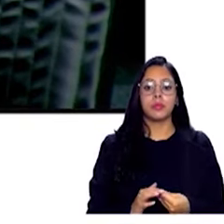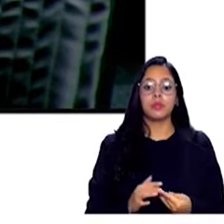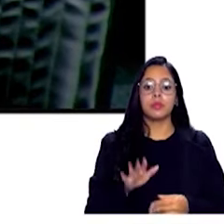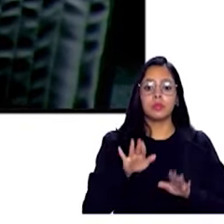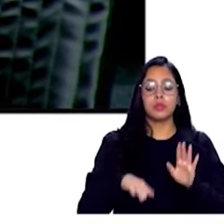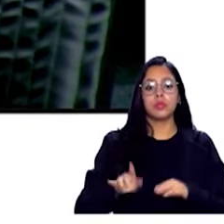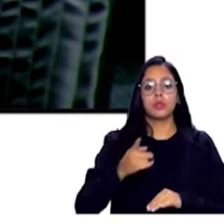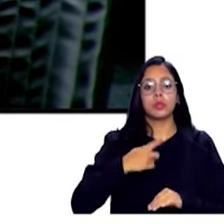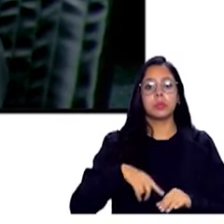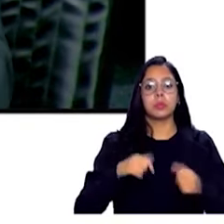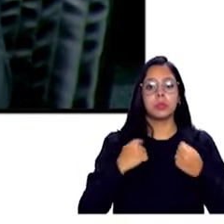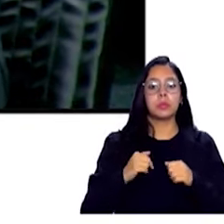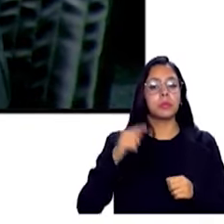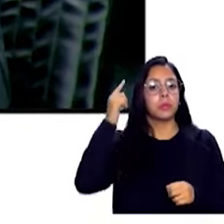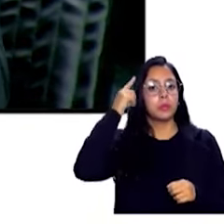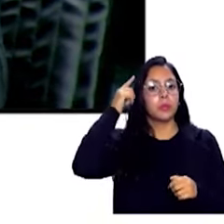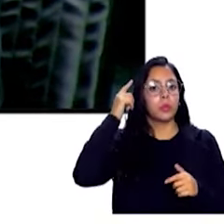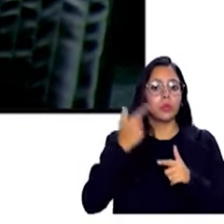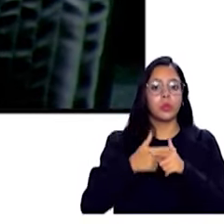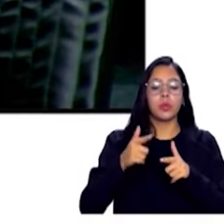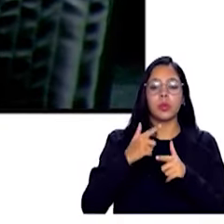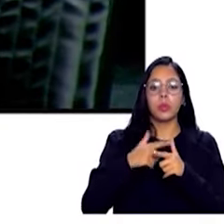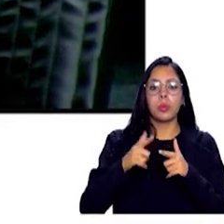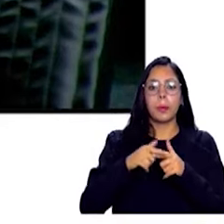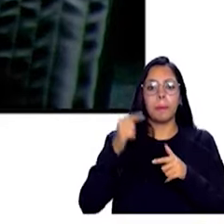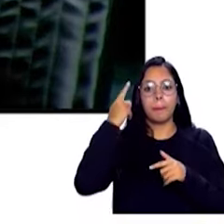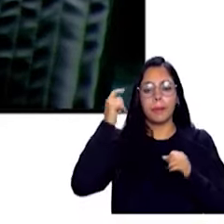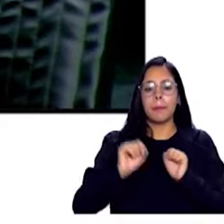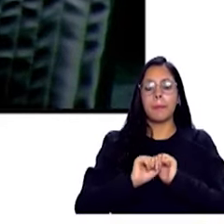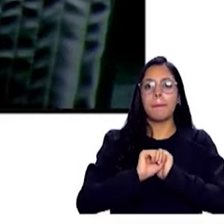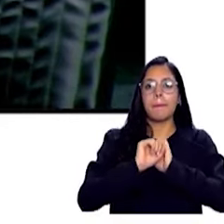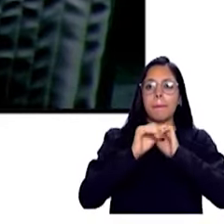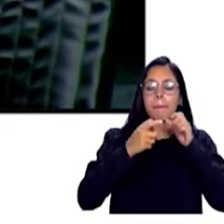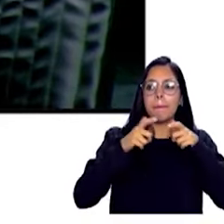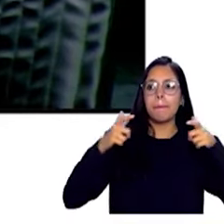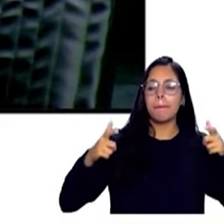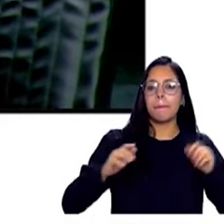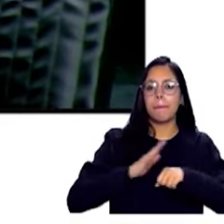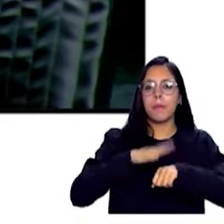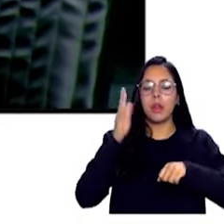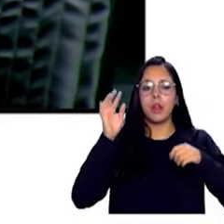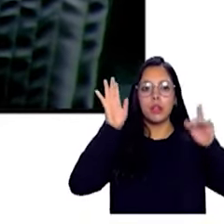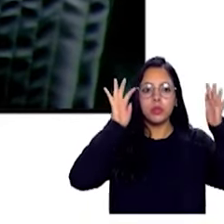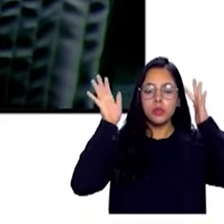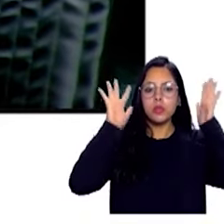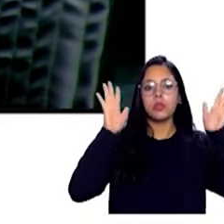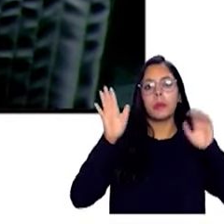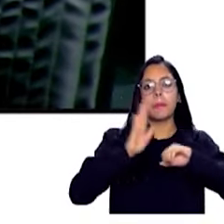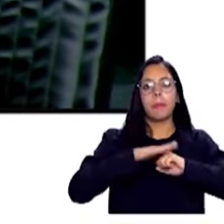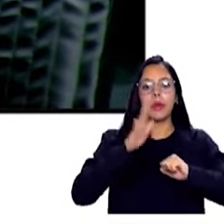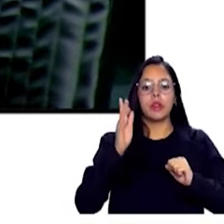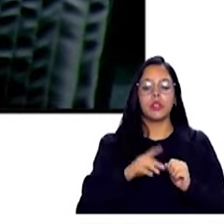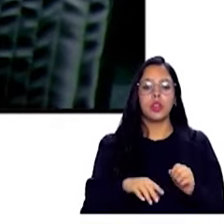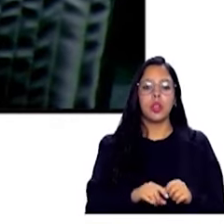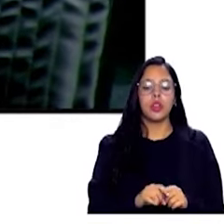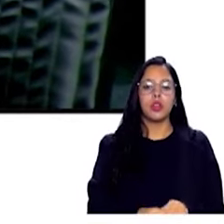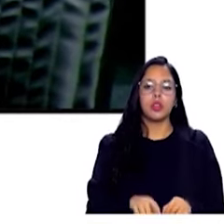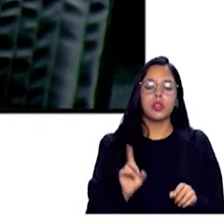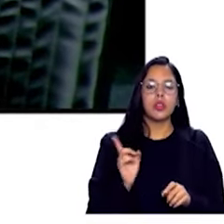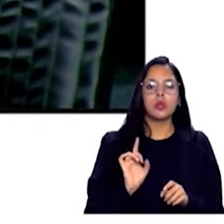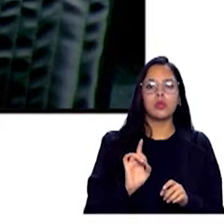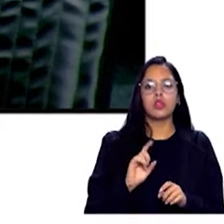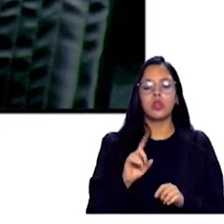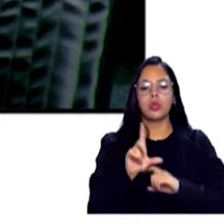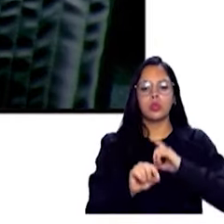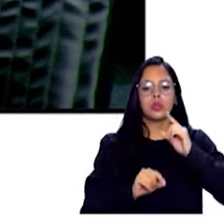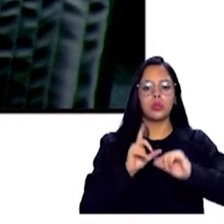esse problema de modo um pouco mais amplo do que apenas olhar para os filtros recursais há uma chance e não é uma chance pequena